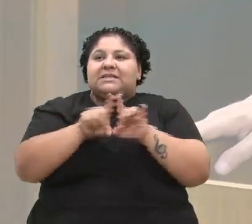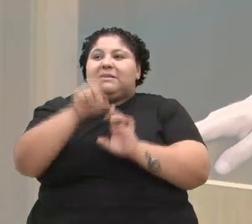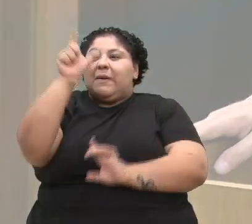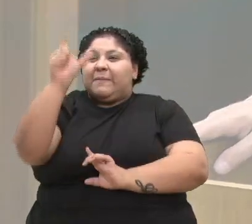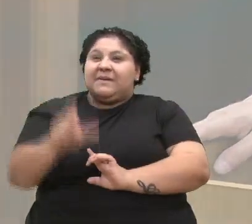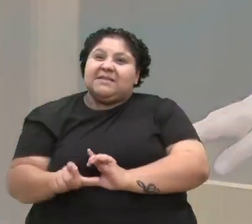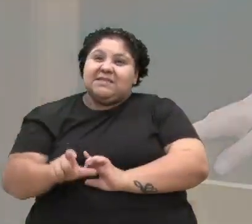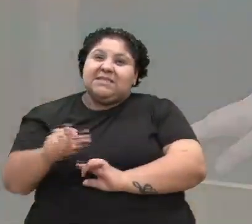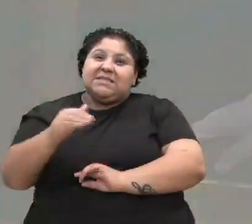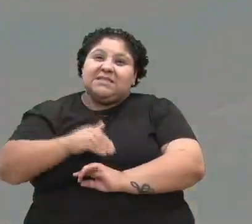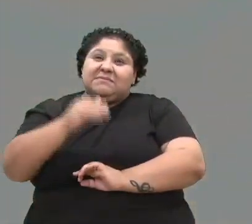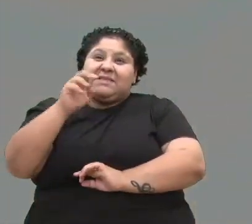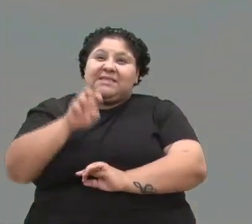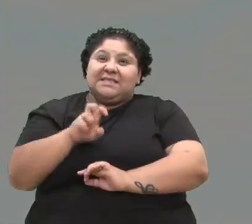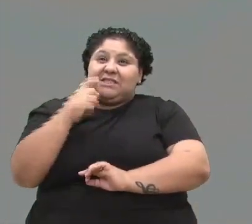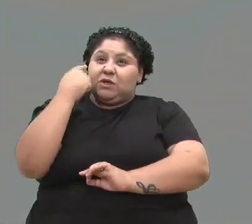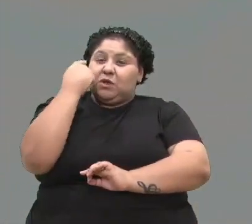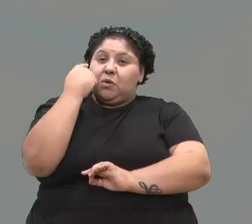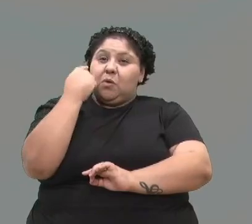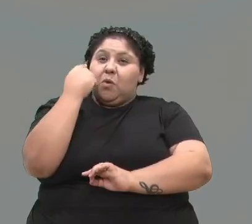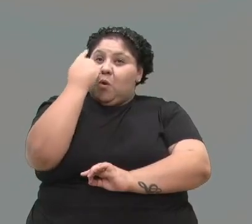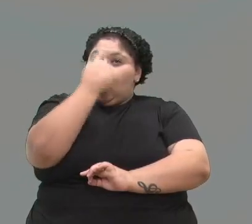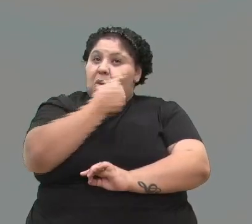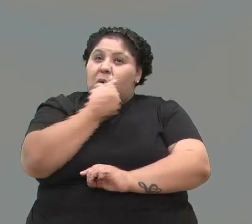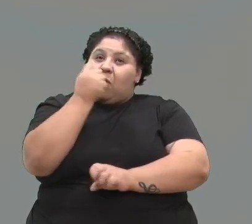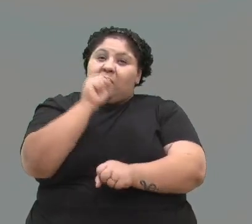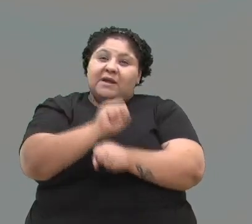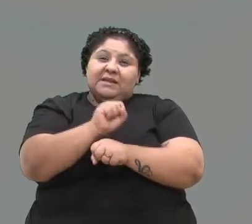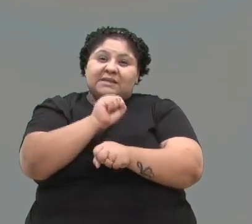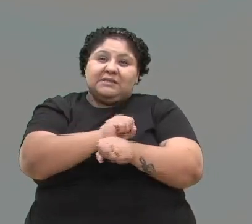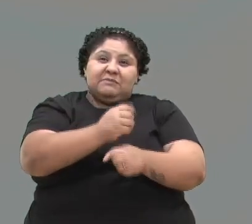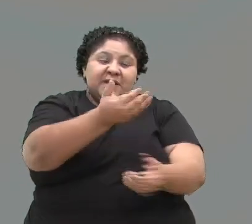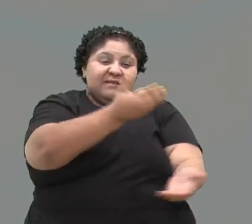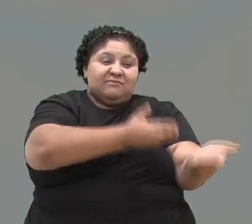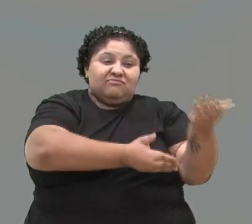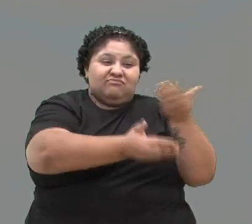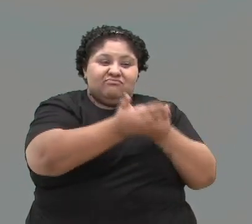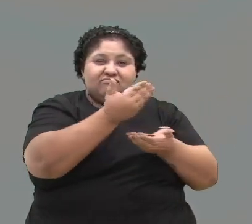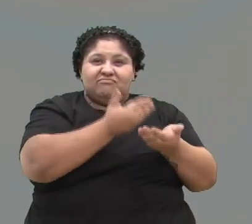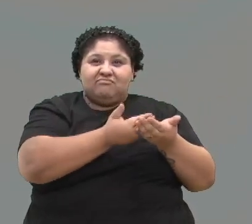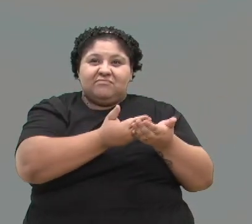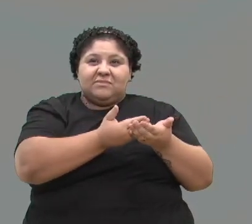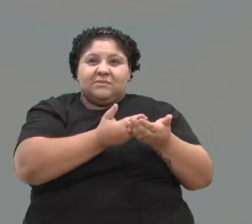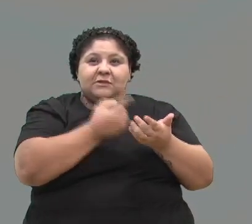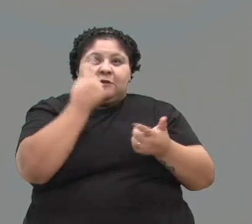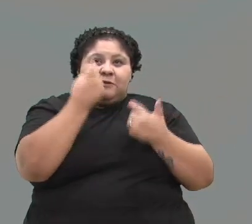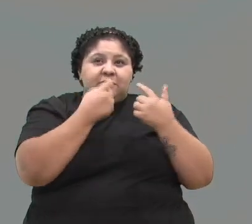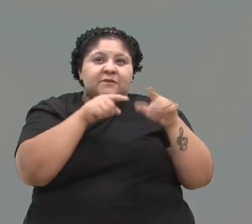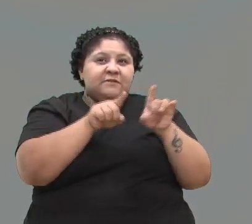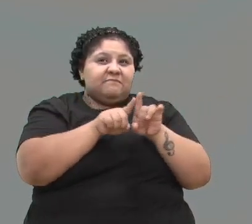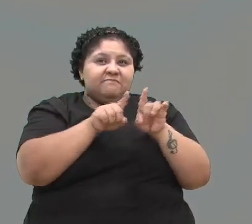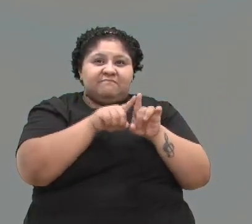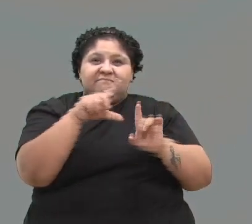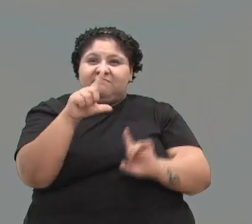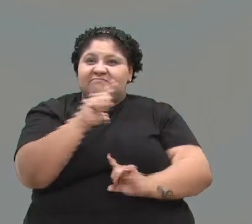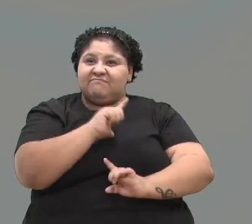mais de 5 horas aguardando atendimento. Notamos também que não